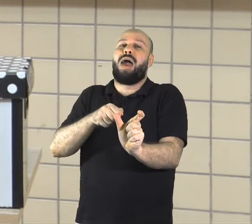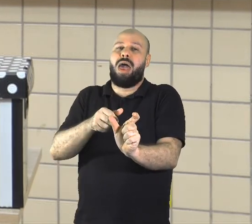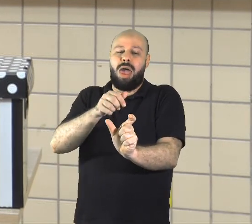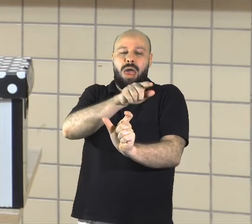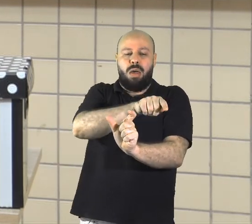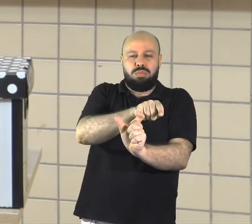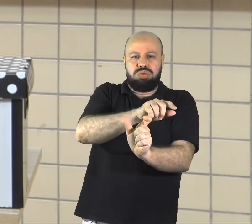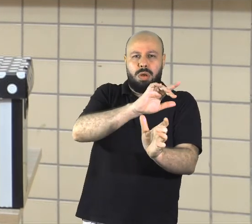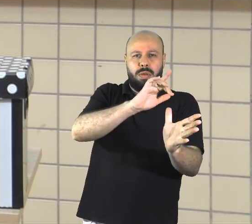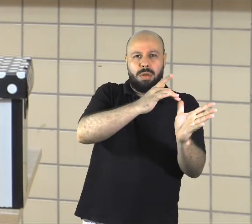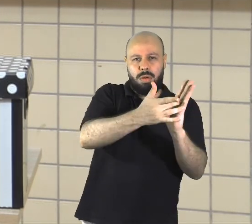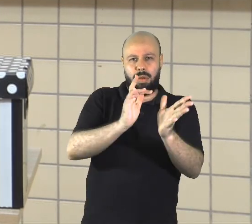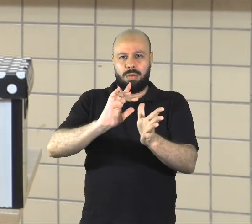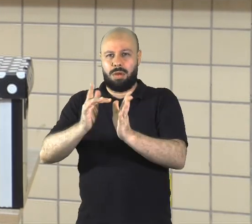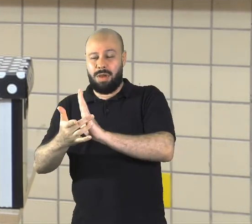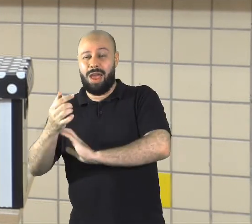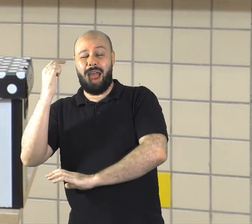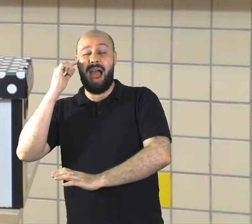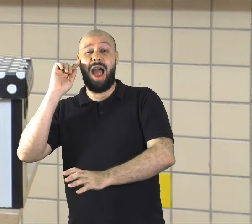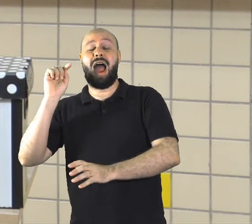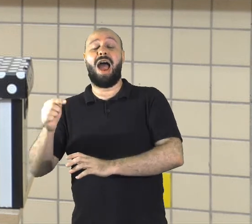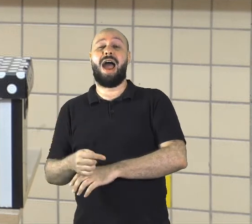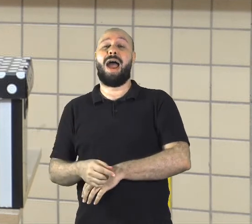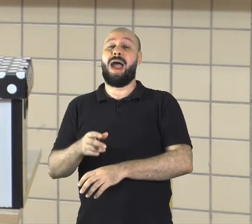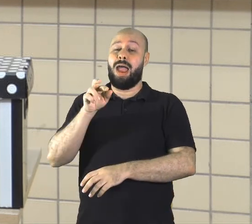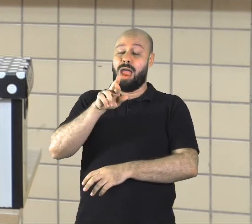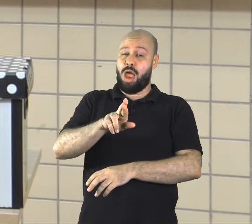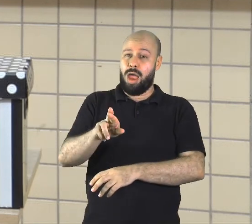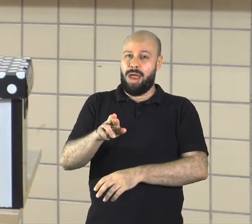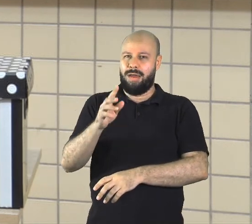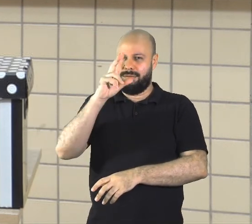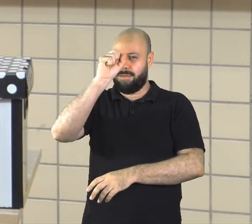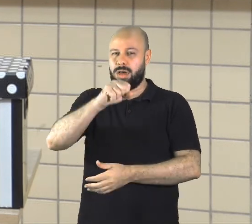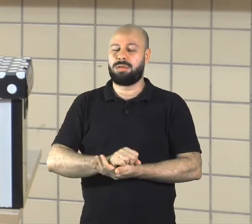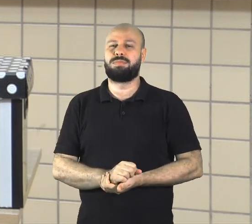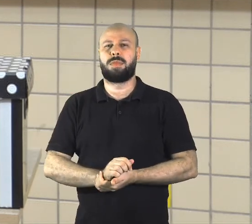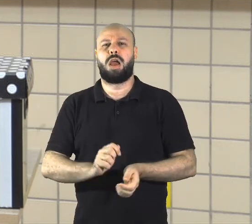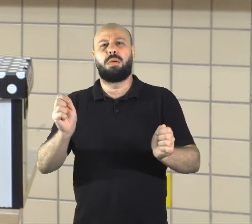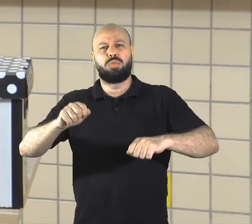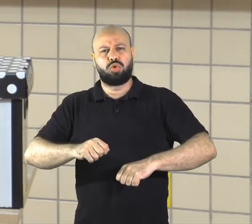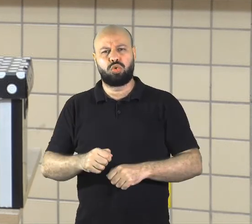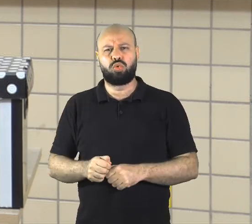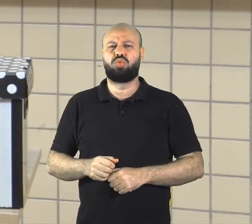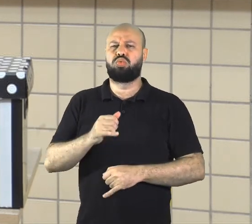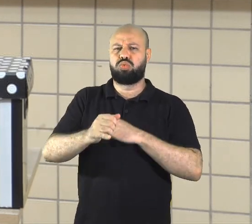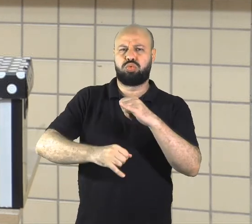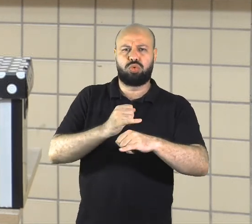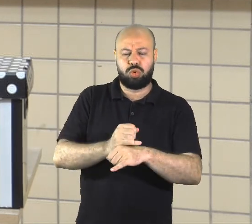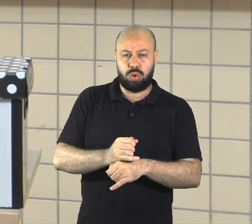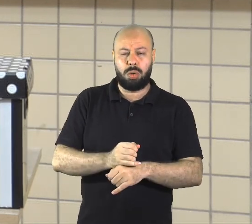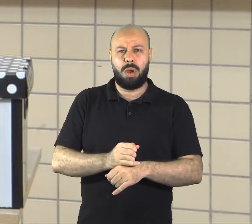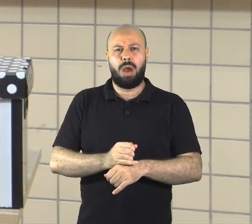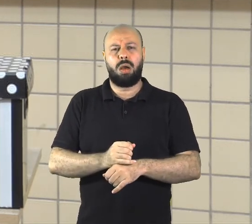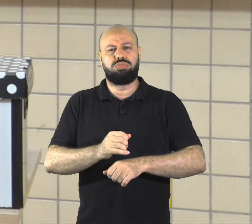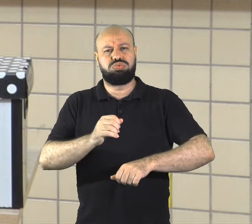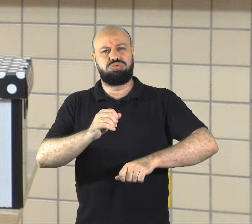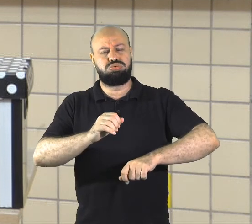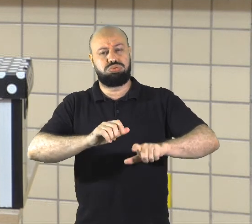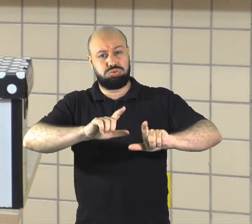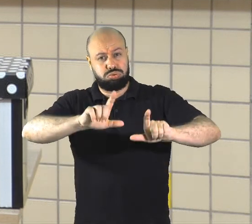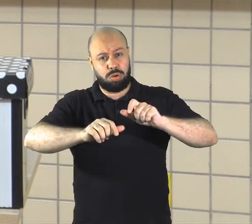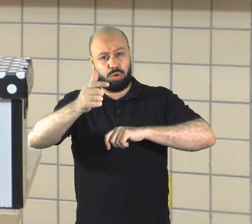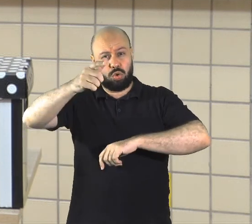o uso do R. R no início, que ele é forte, o R no meio, que ele é mais fraco, e os dois R's, que eles ficam fortalecidos porque estão